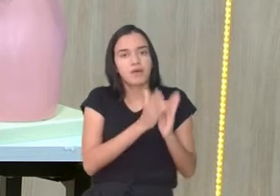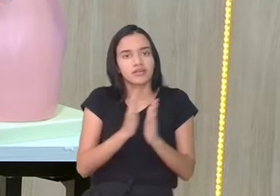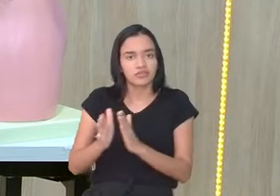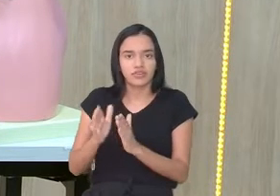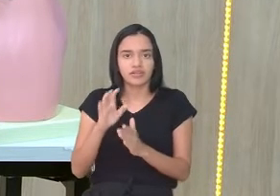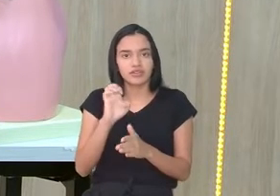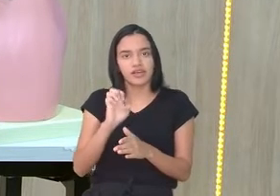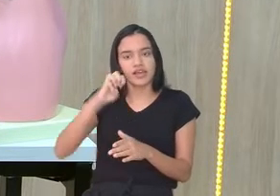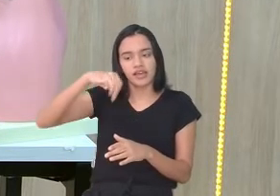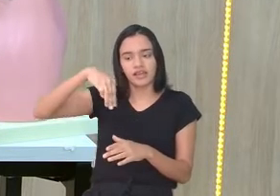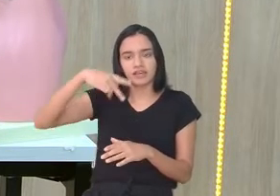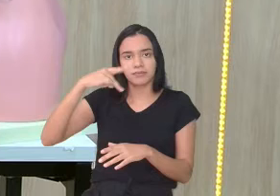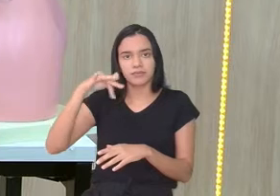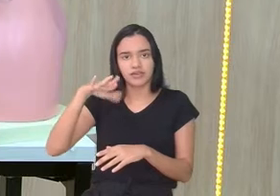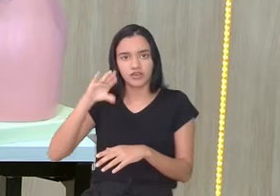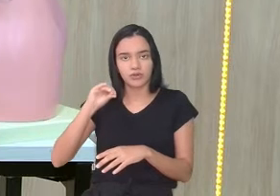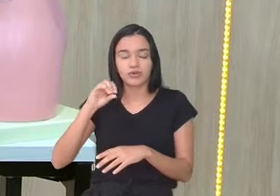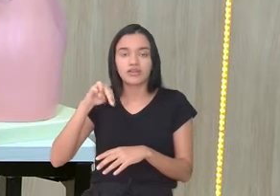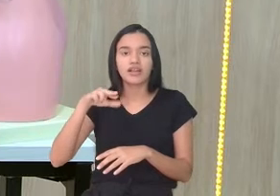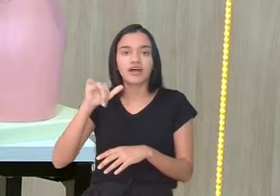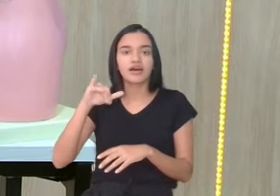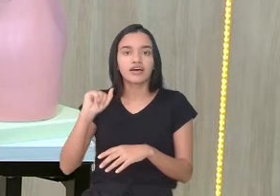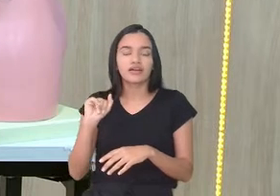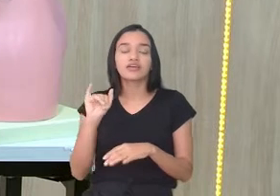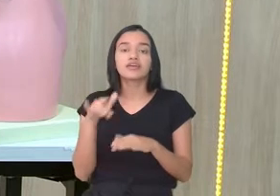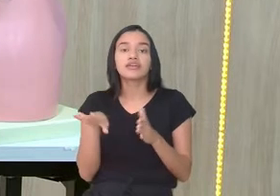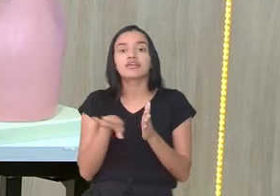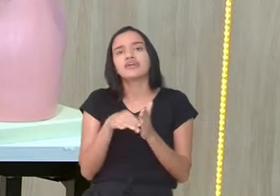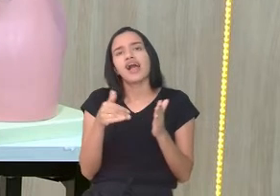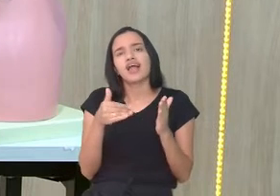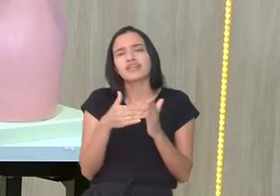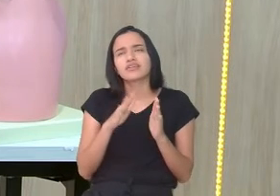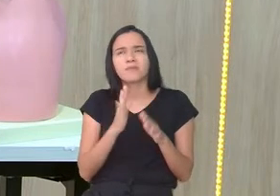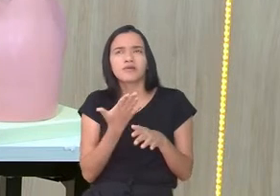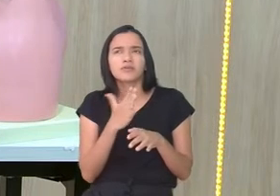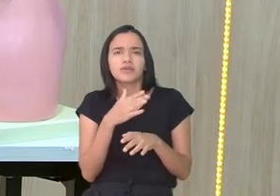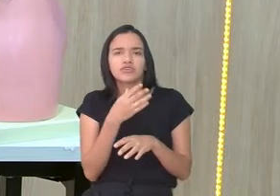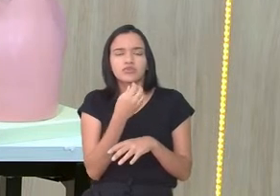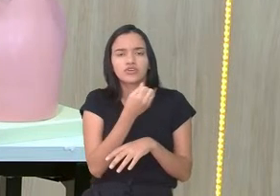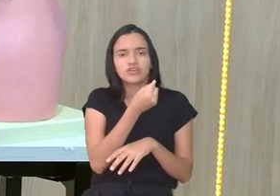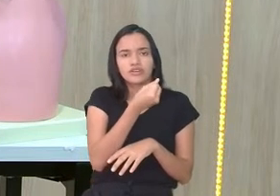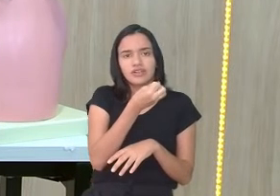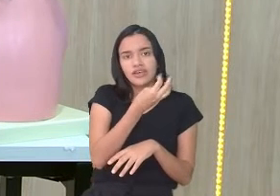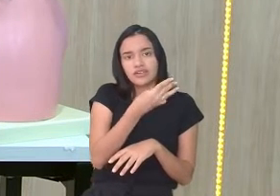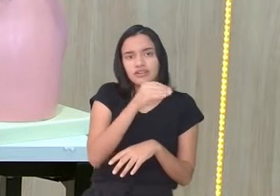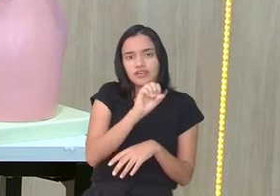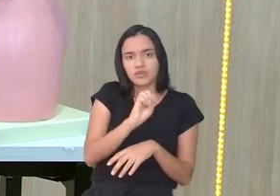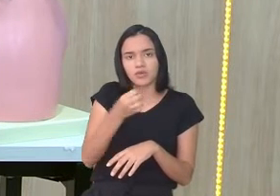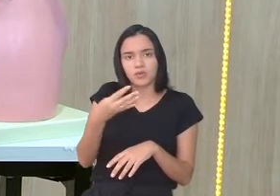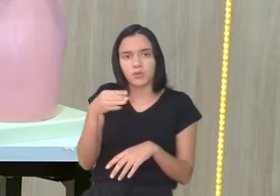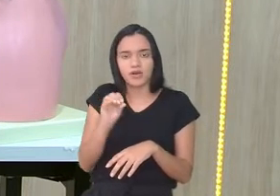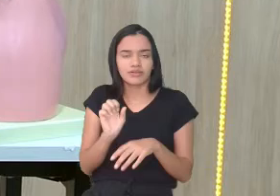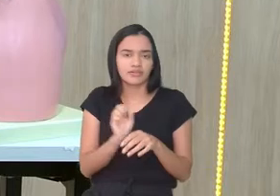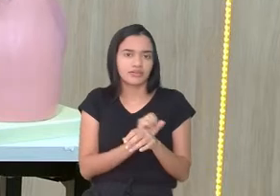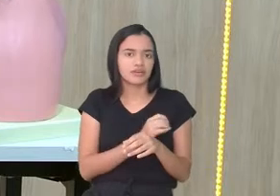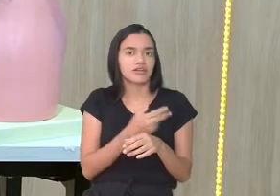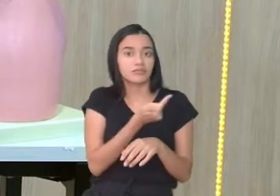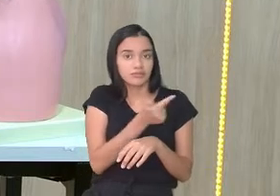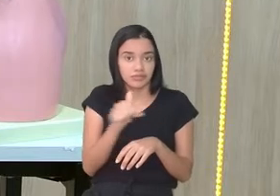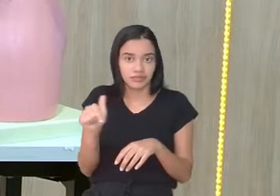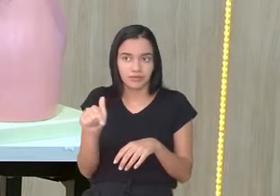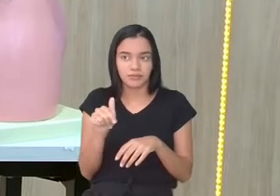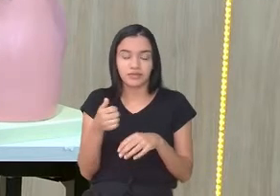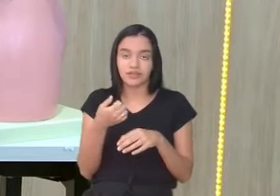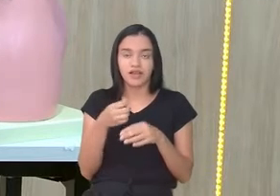embrionárias e vai se desenvolvendo até chegar a 38 a 40 semanas e estiver perto de